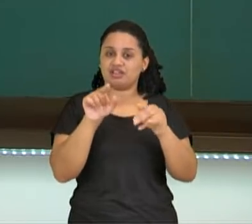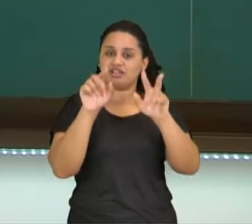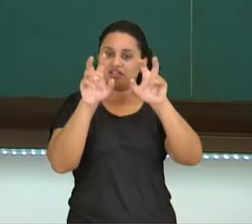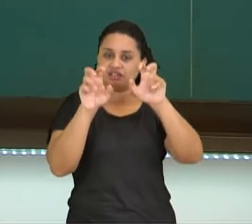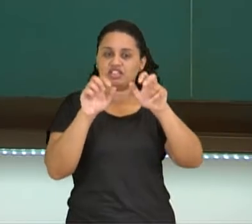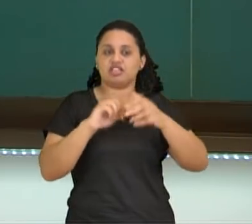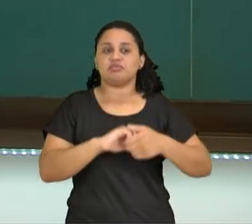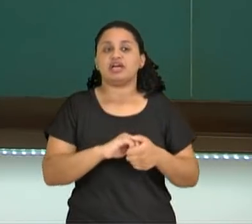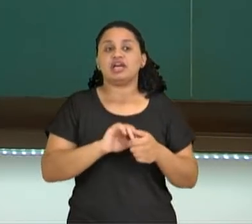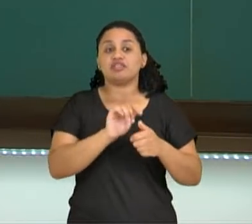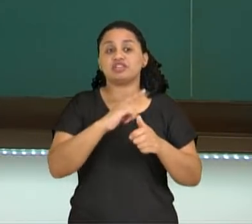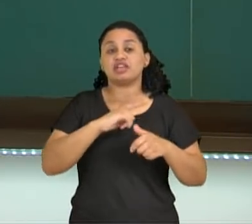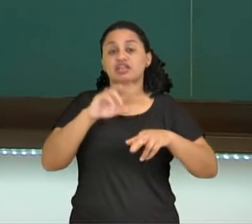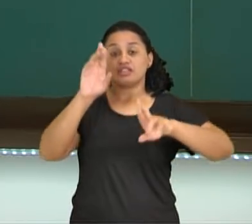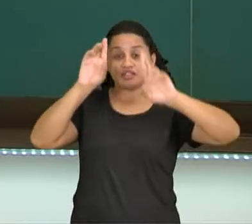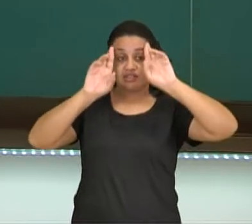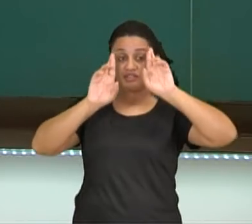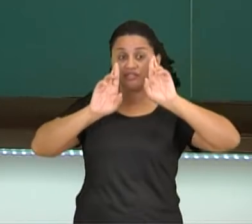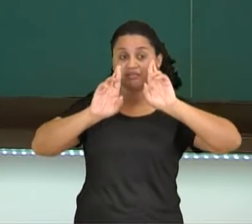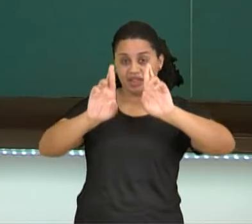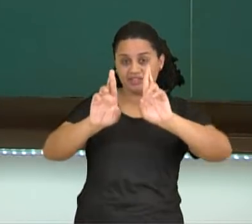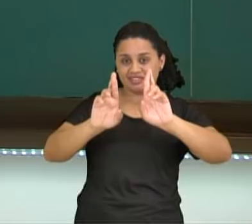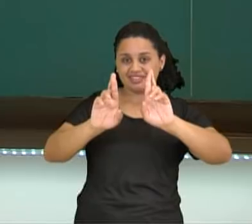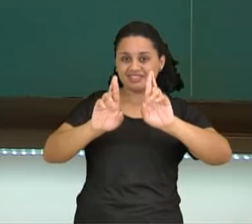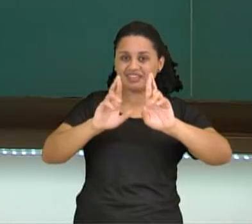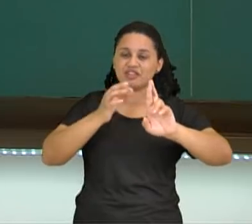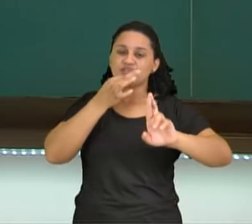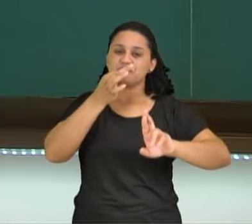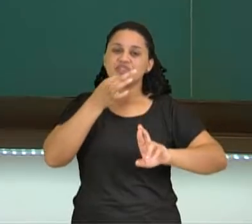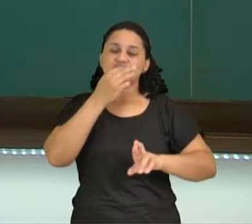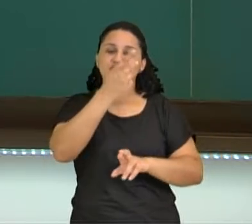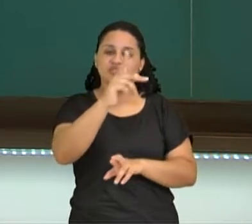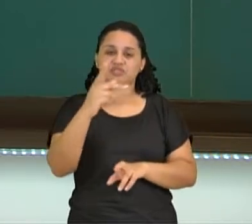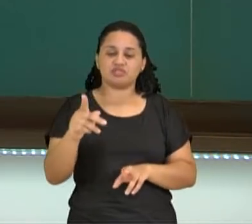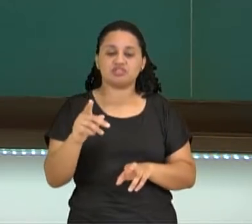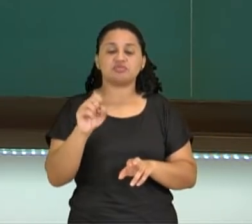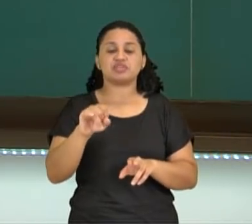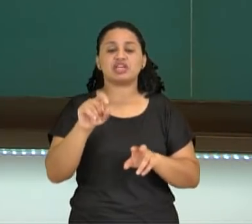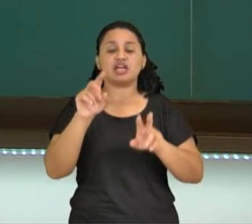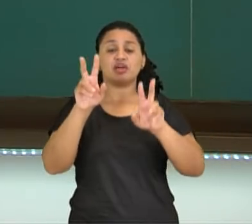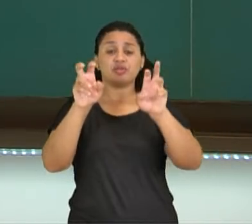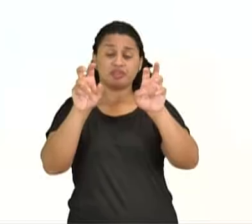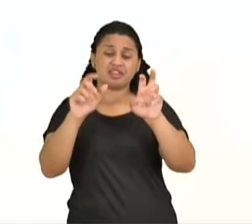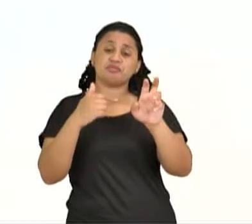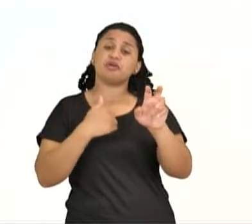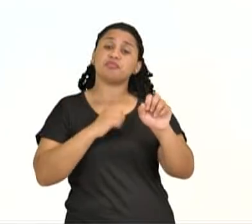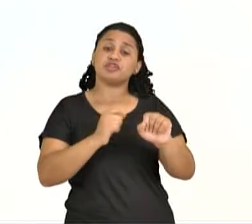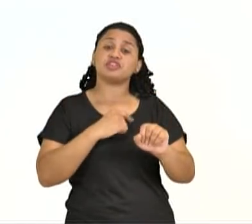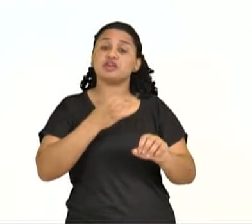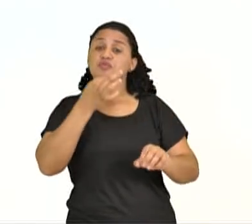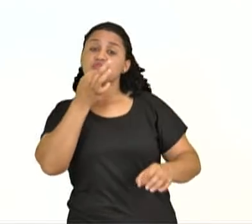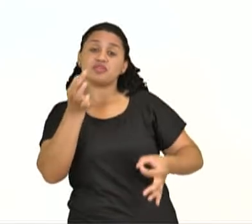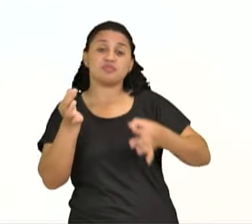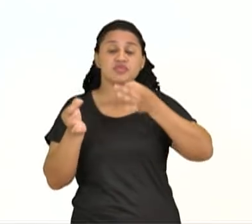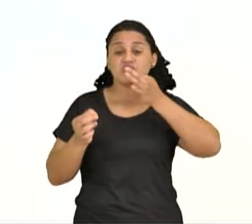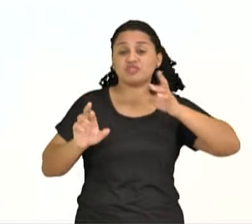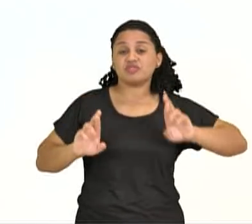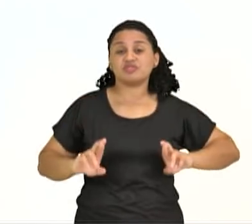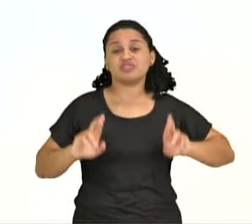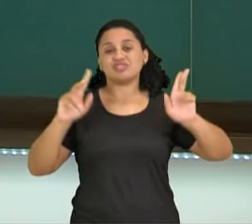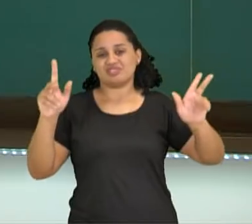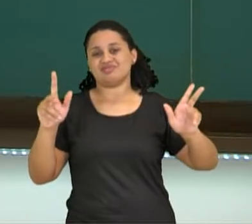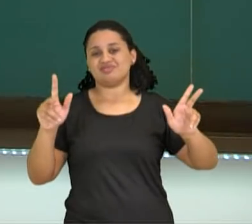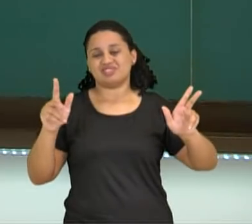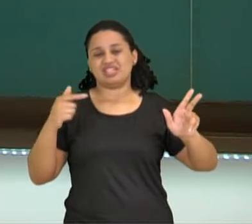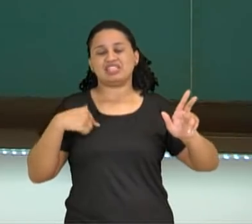acontece? Muitas vezes, pelo texto ser controverso, há opiniões contrárias. E essas opiniões, né, geram